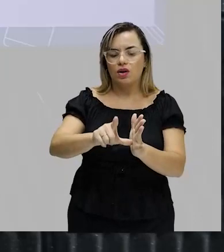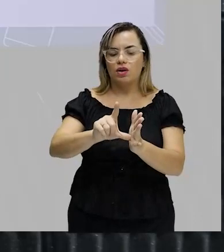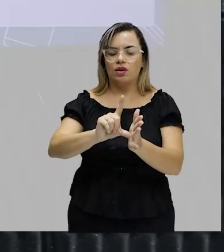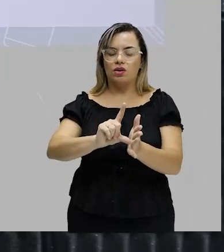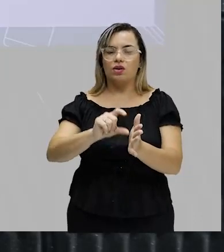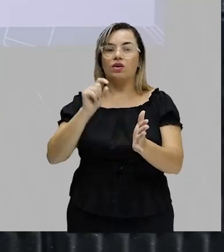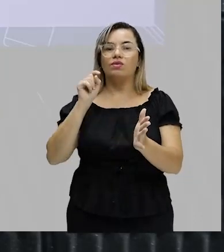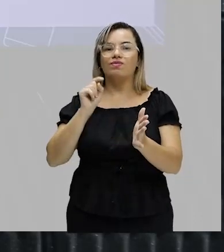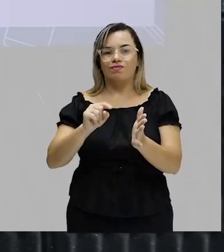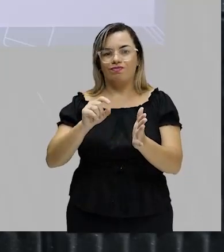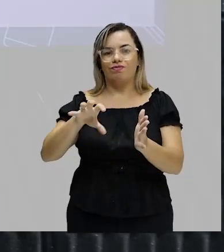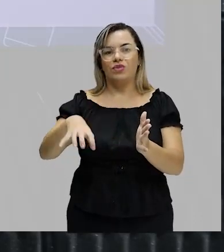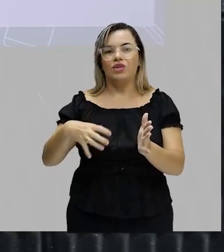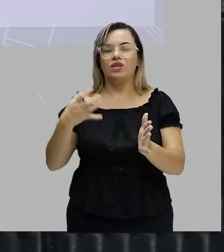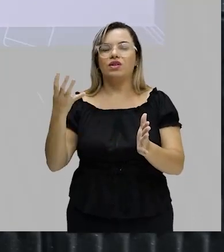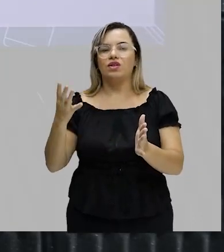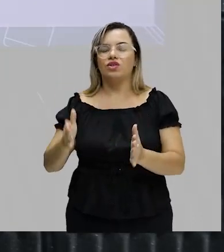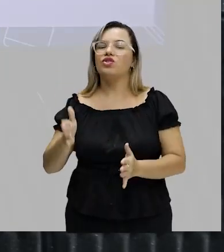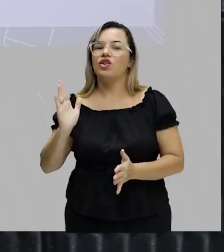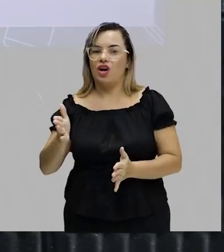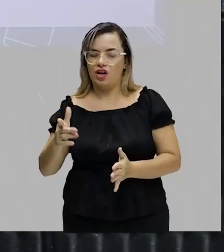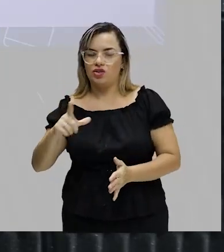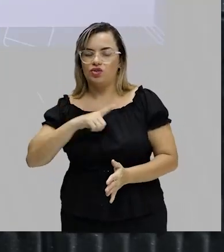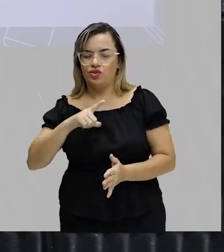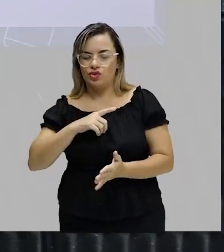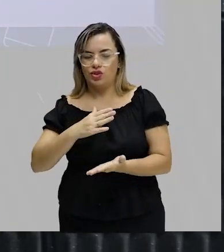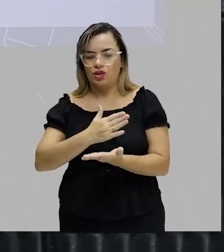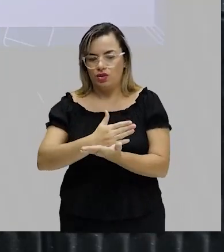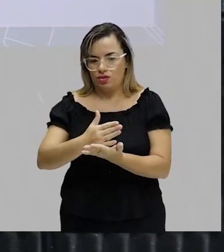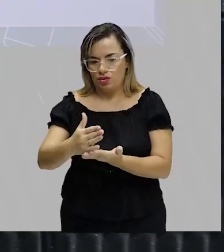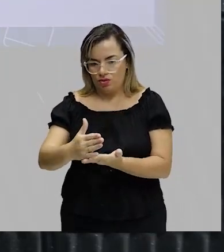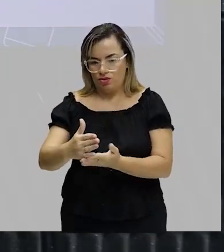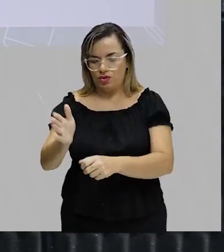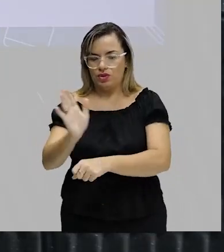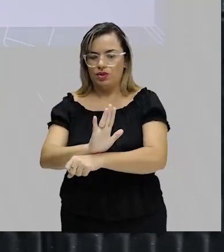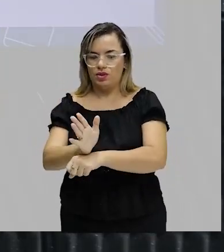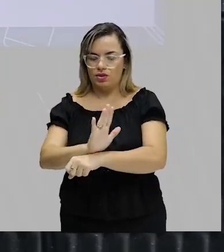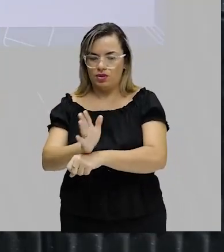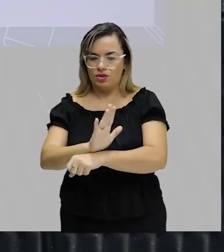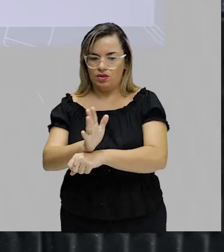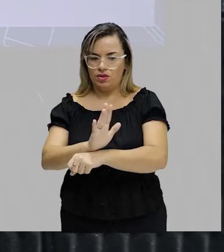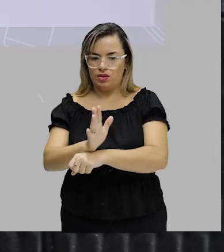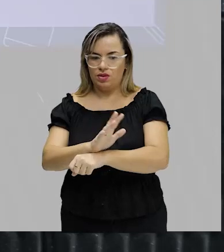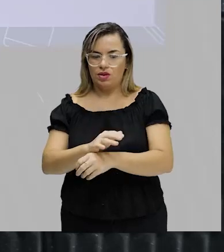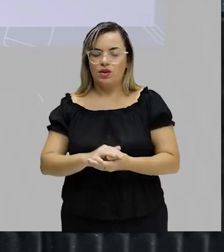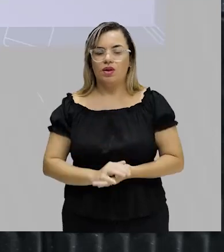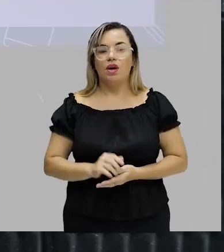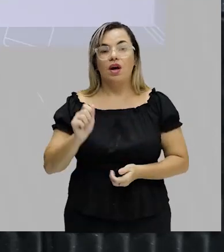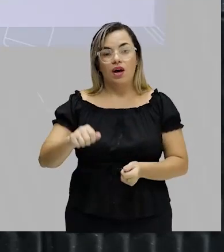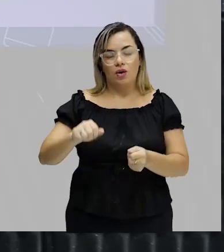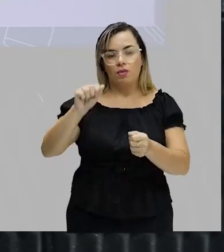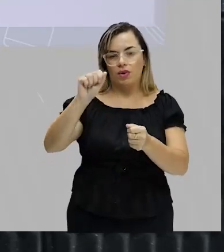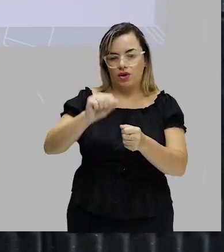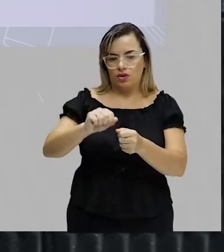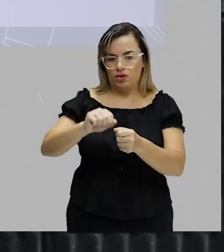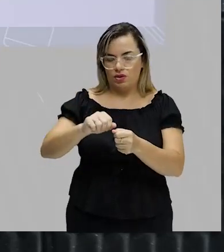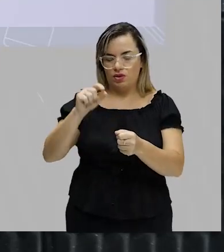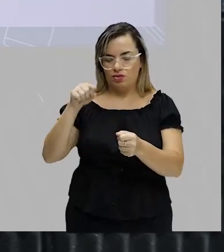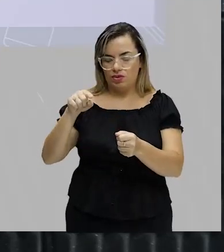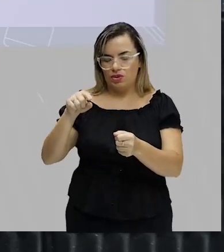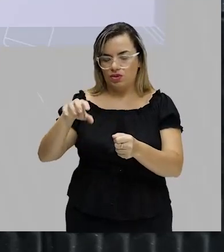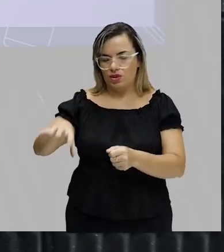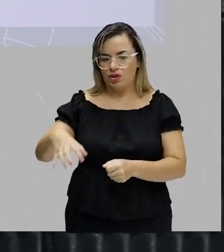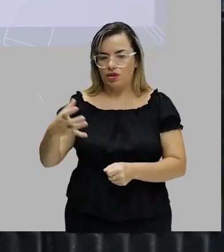tinha acontecido, o filme já tinha começado anteriormente. Então, é uma ação que aconteceu no passado, antes de